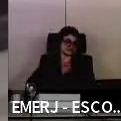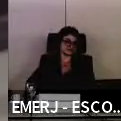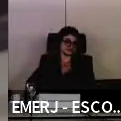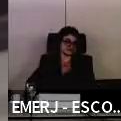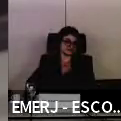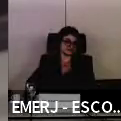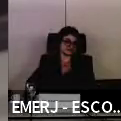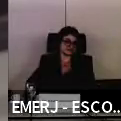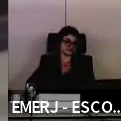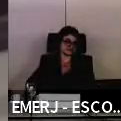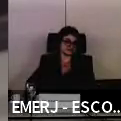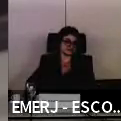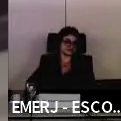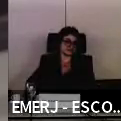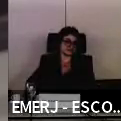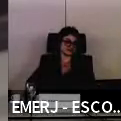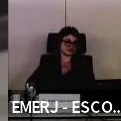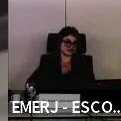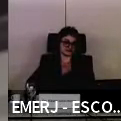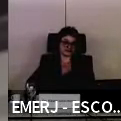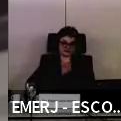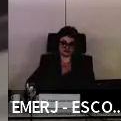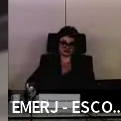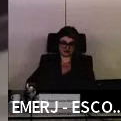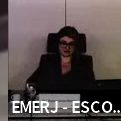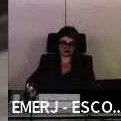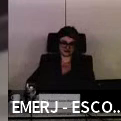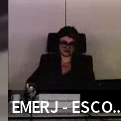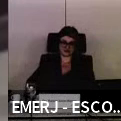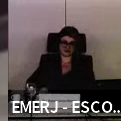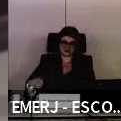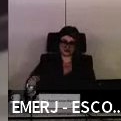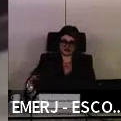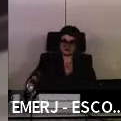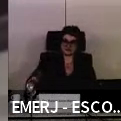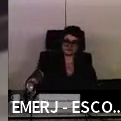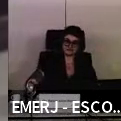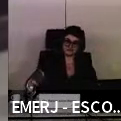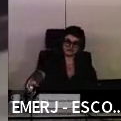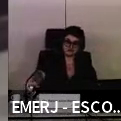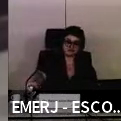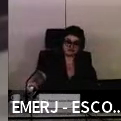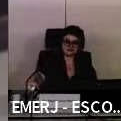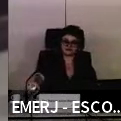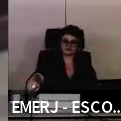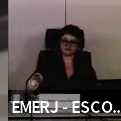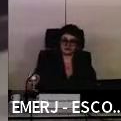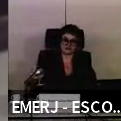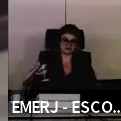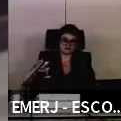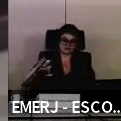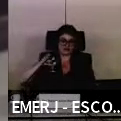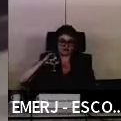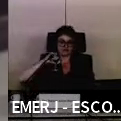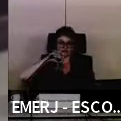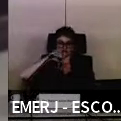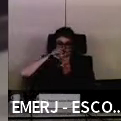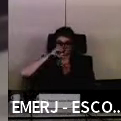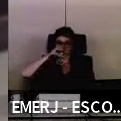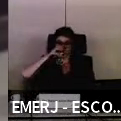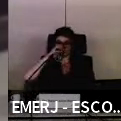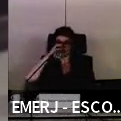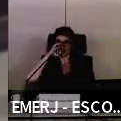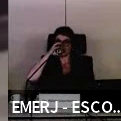gente veio para cá, a Bianca veio com a demanda da redesignação de nome e gênero, porque a Fiocruz ela